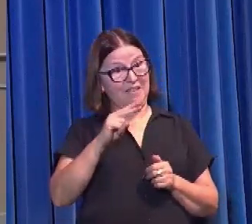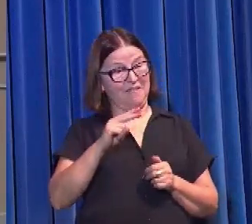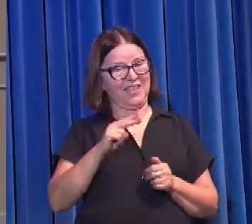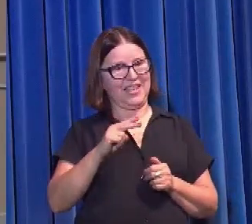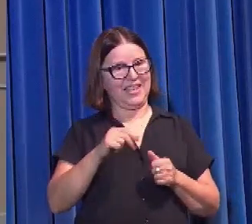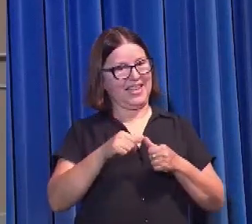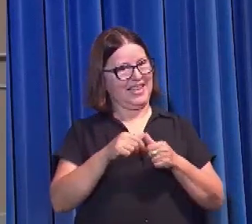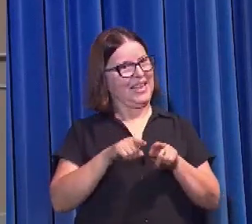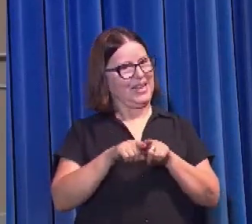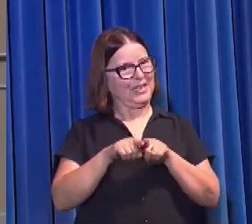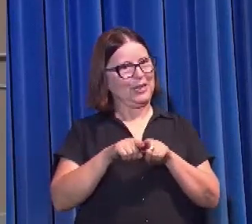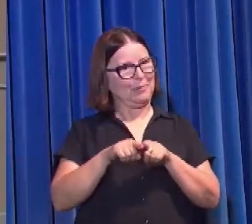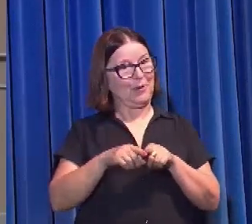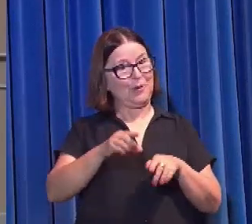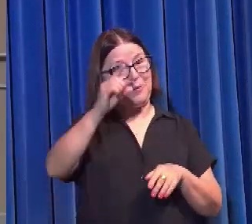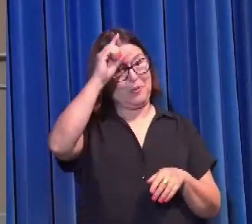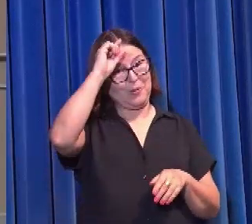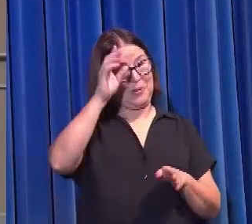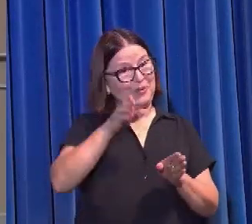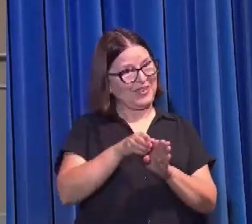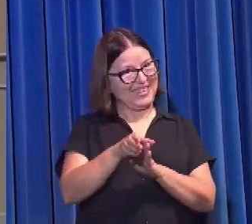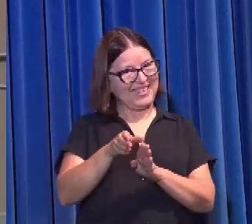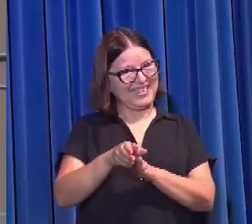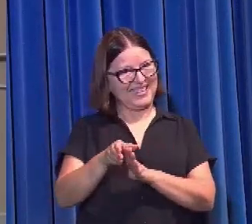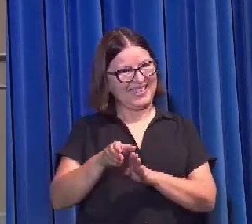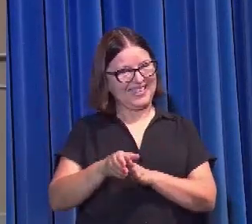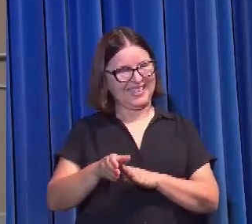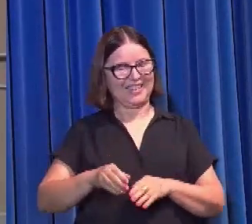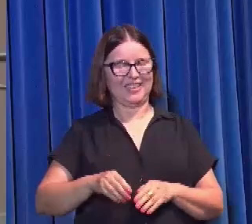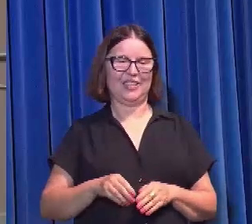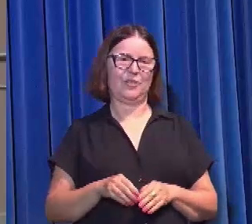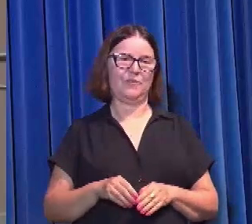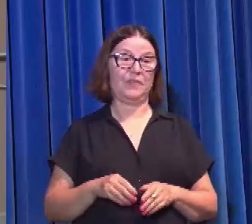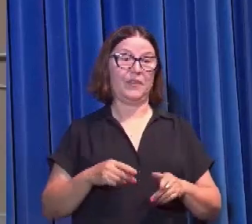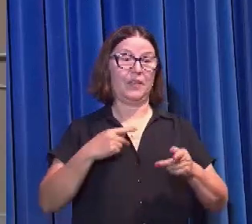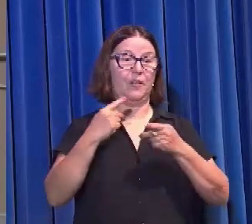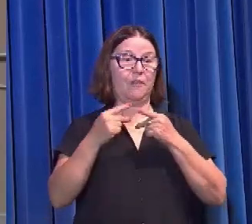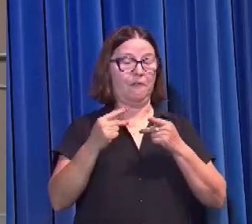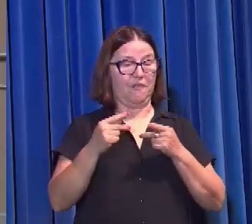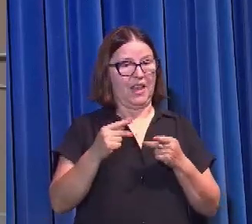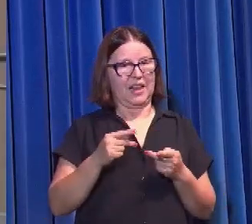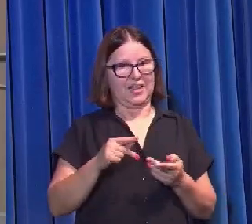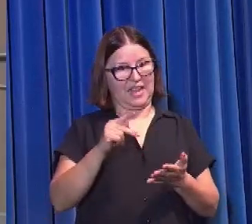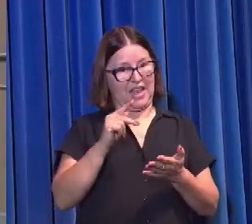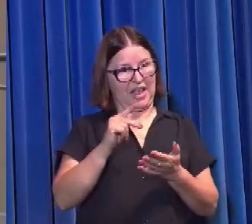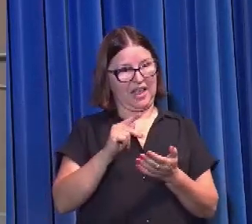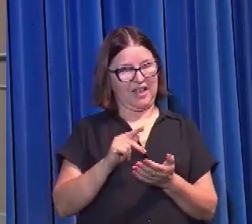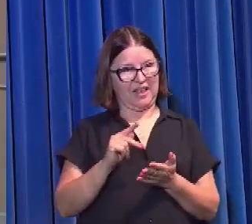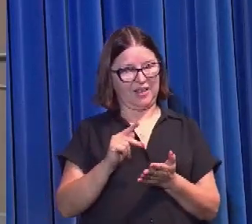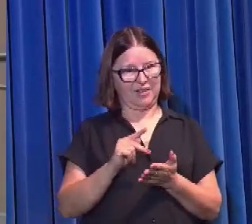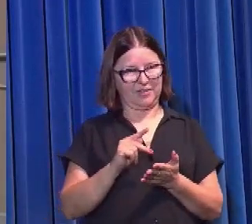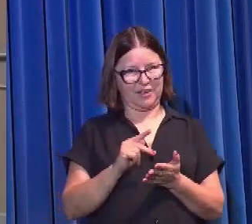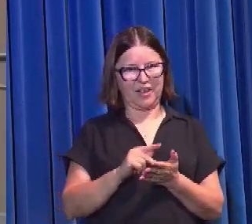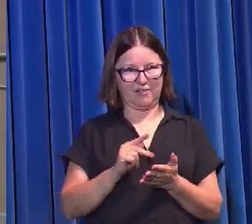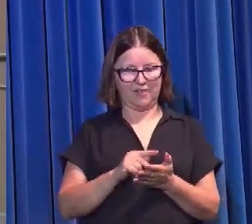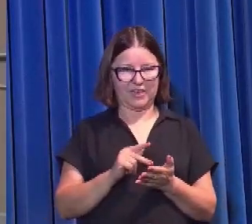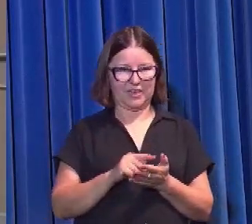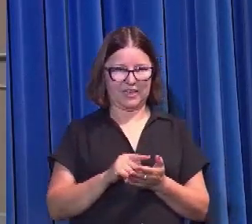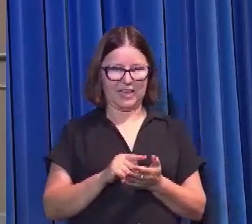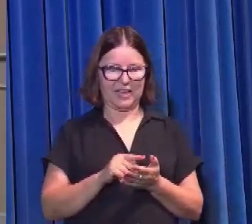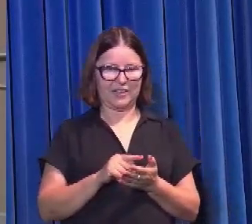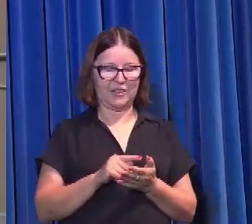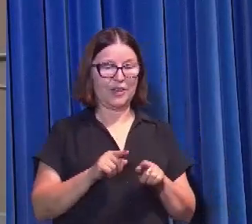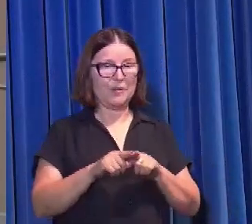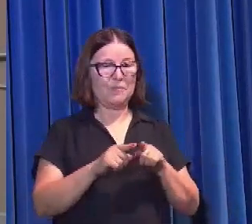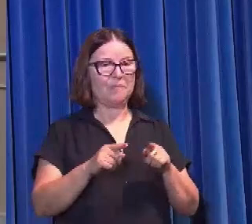irmão querido, o dom da exortação. Ele tem a habilidade de falar toda a verdade quando o cara está falando errado, mas ele fala de um jeito